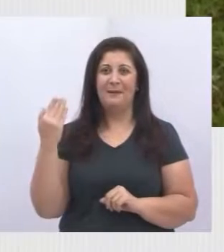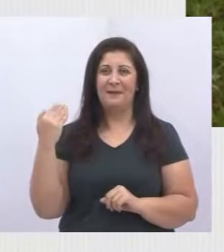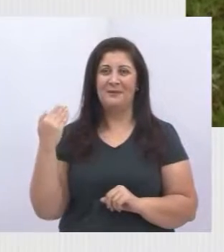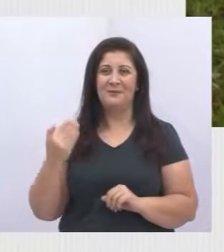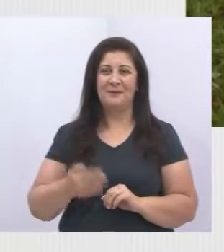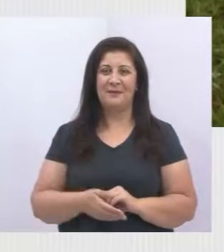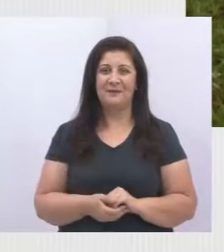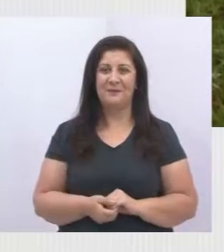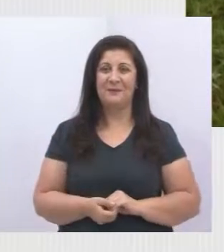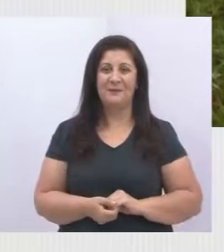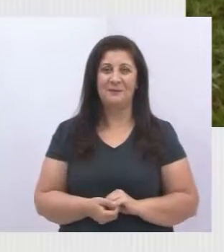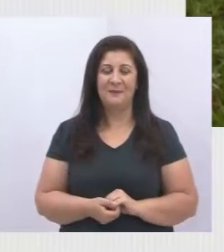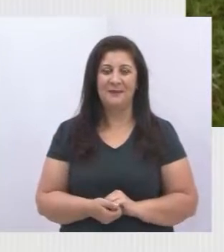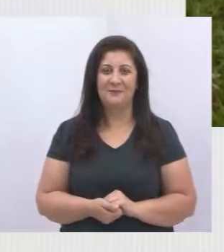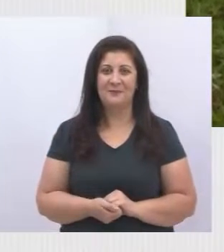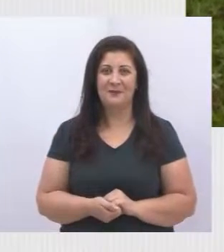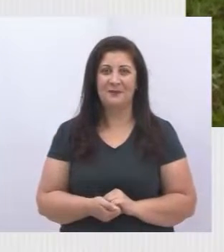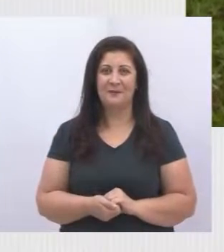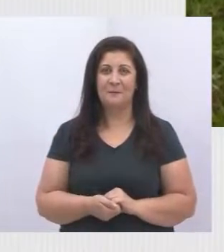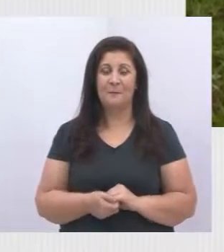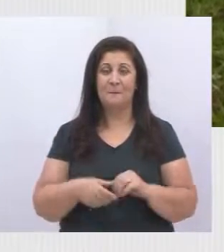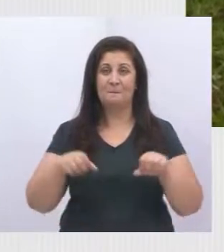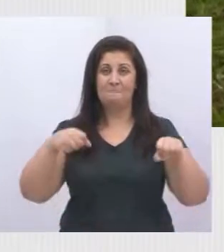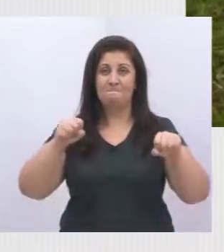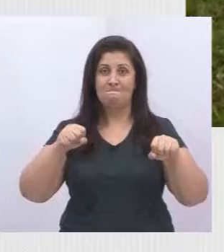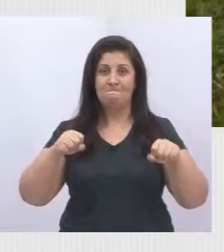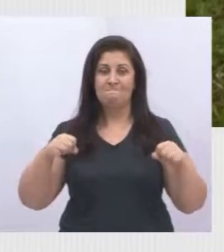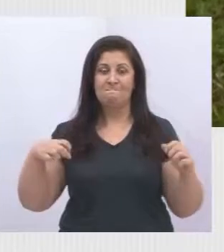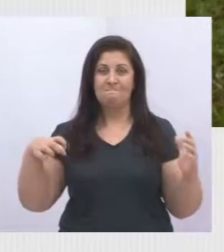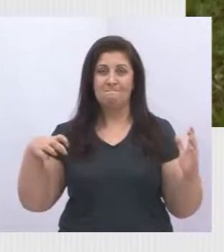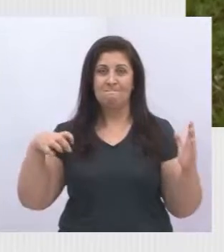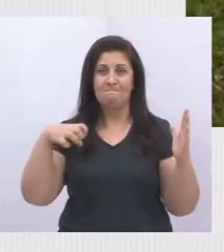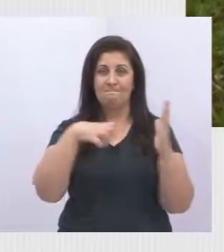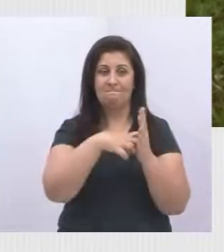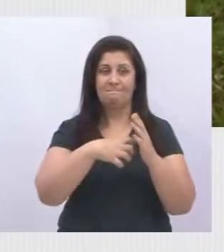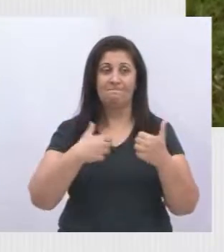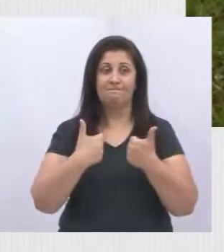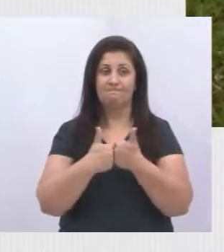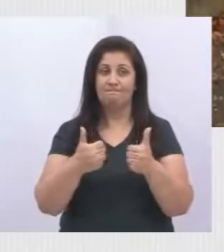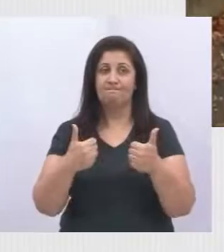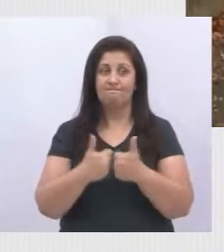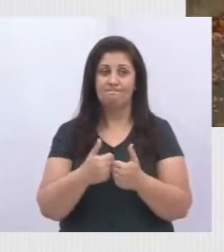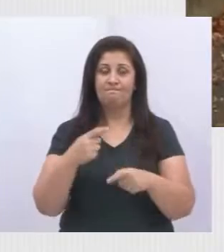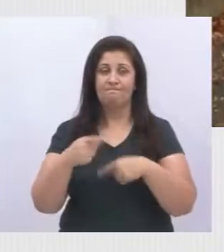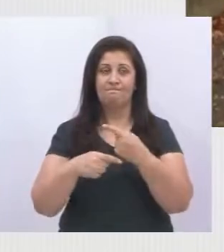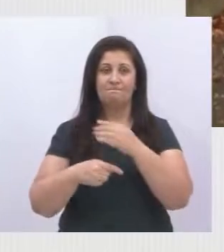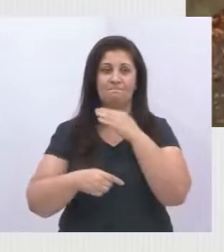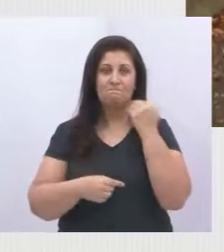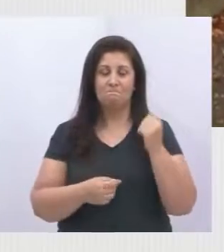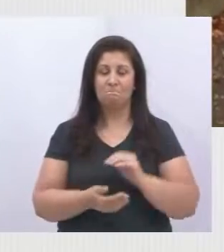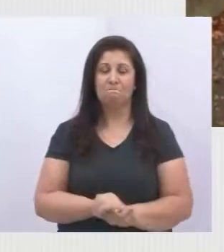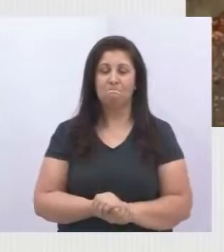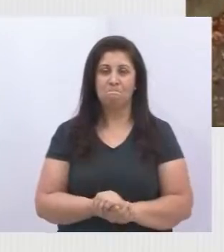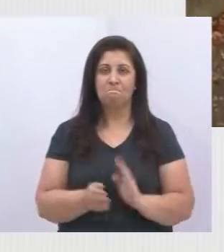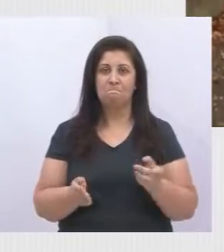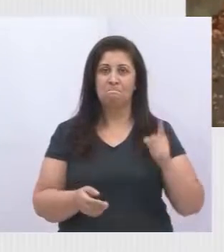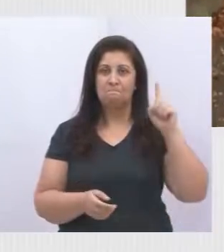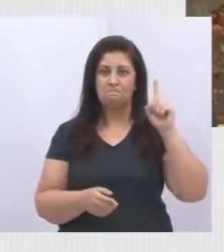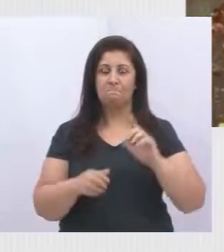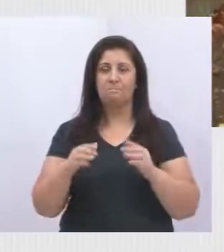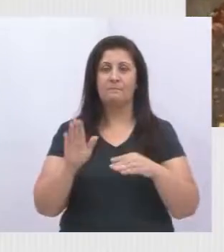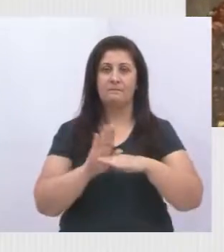O motoqueiro bateu no ônibus e ele chegou em óbito, né? Sim, exatamente. Eu estou aqui no Jardim